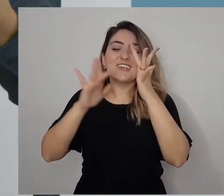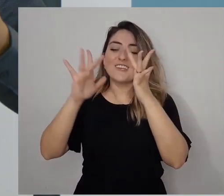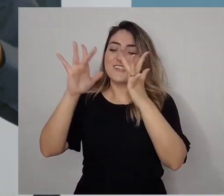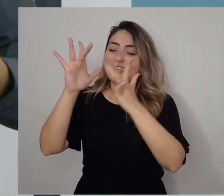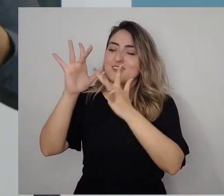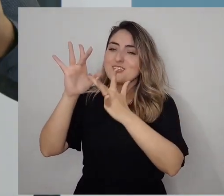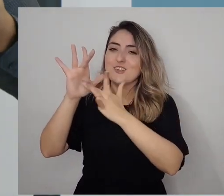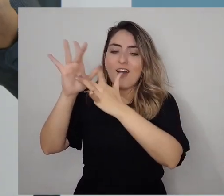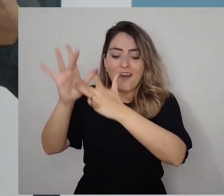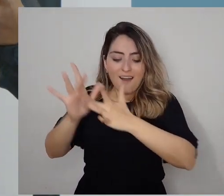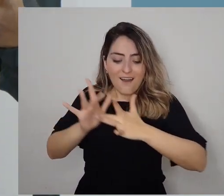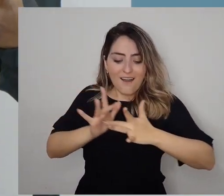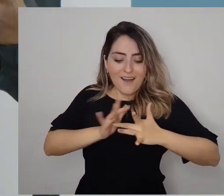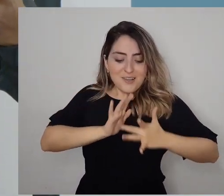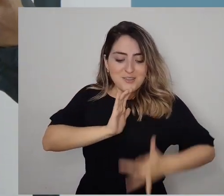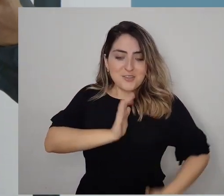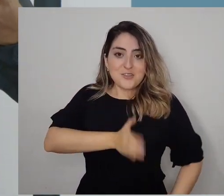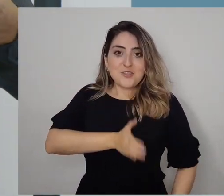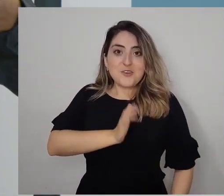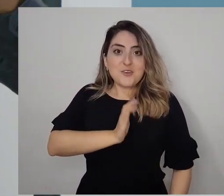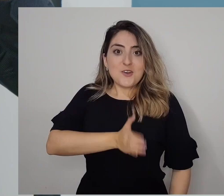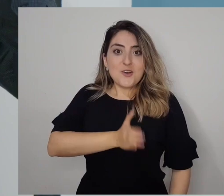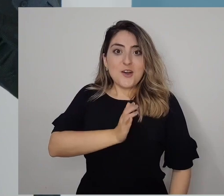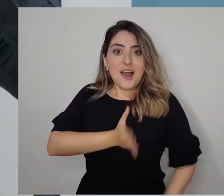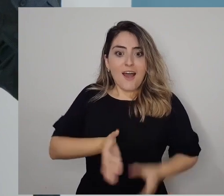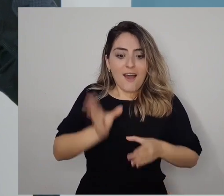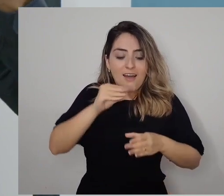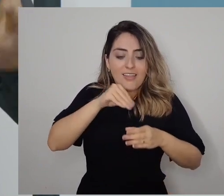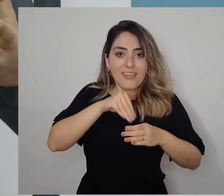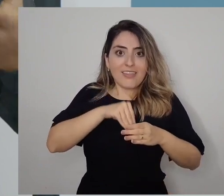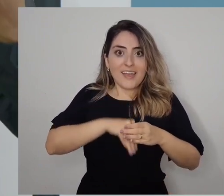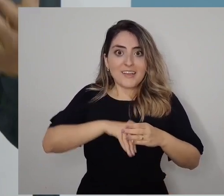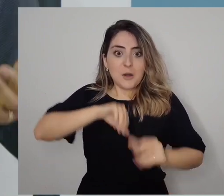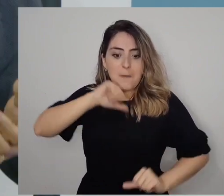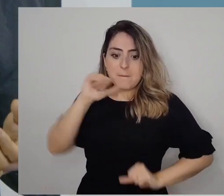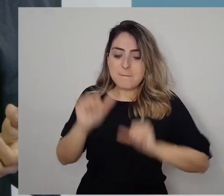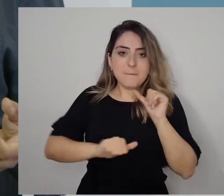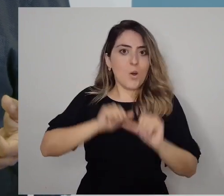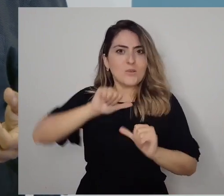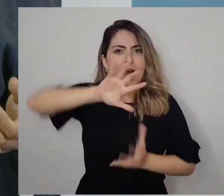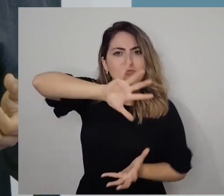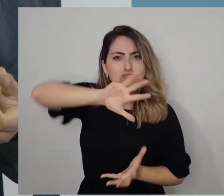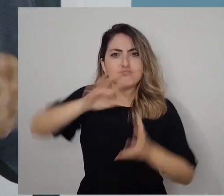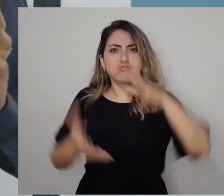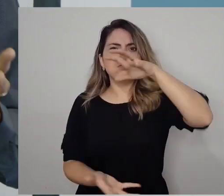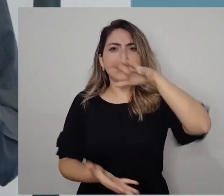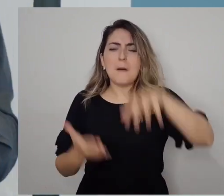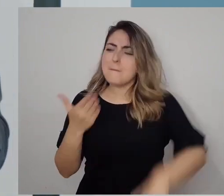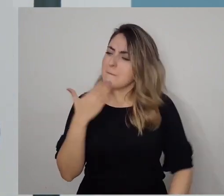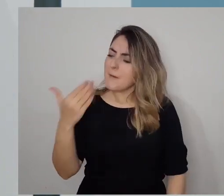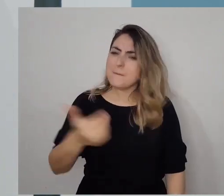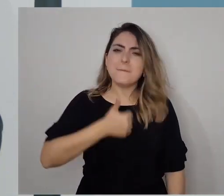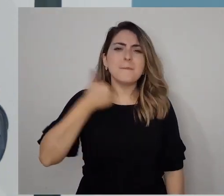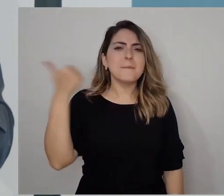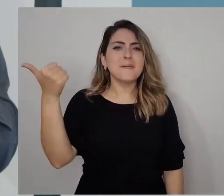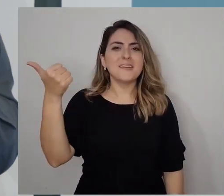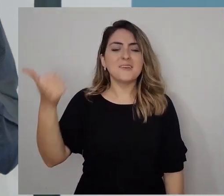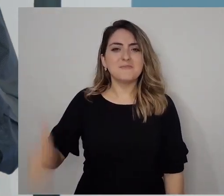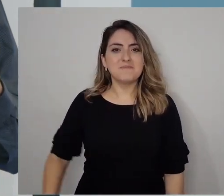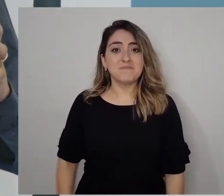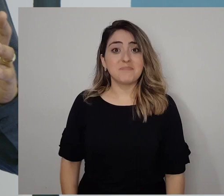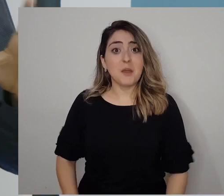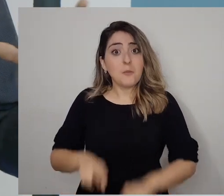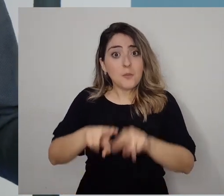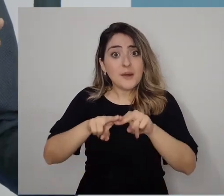sopra vida dentro de nós. Ele nos dá vida, vida espiritual. O crente, portanto, já não é